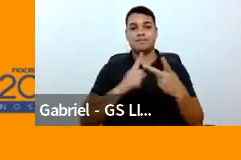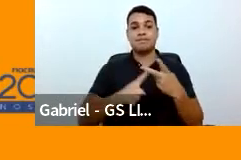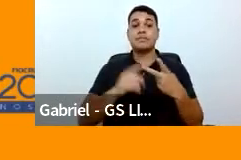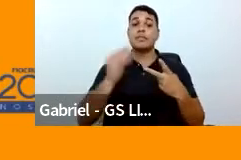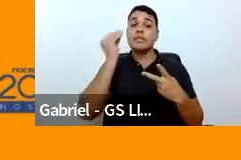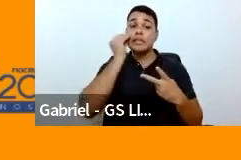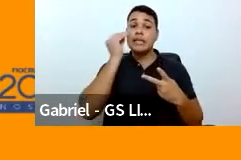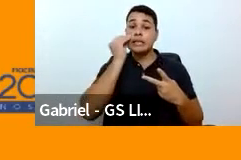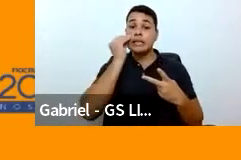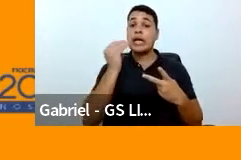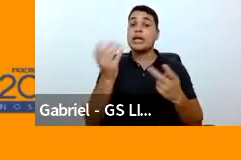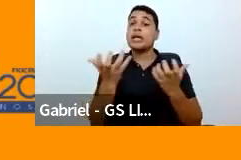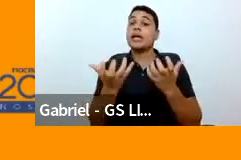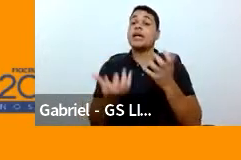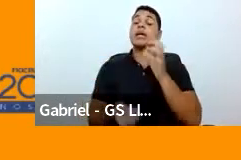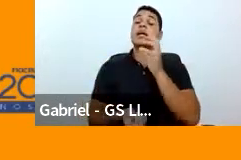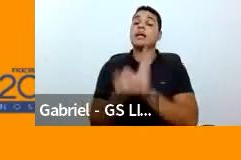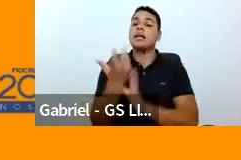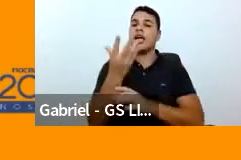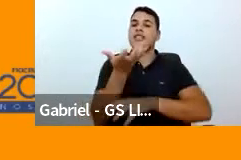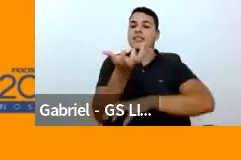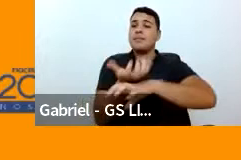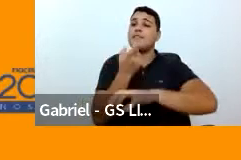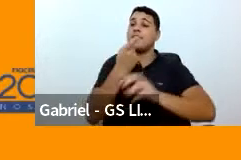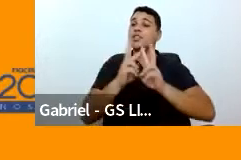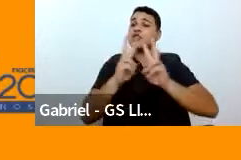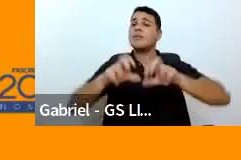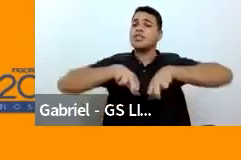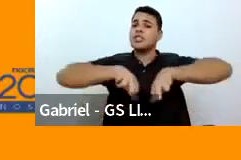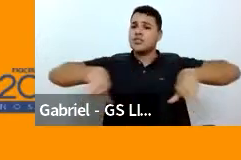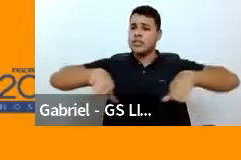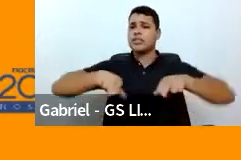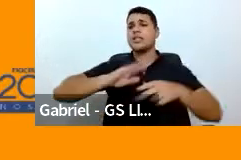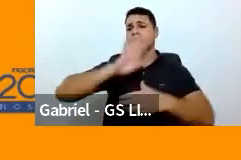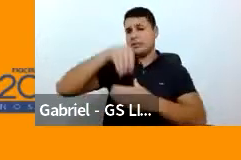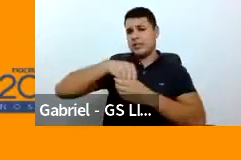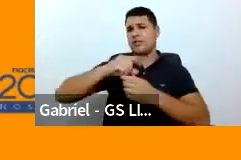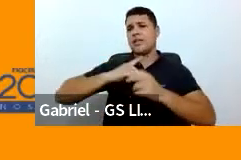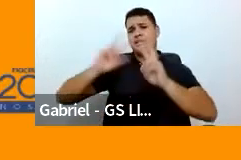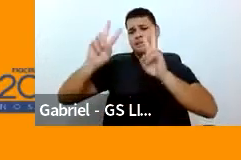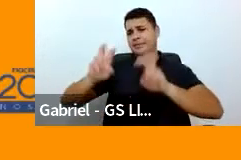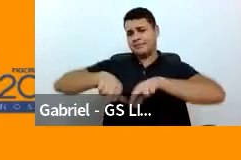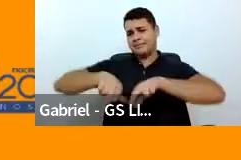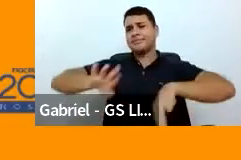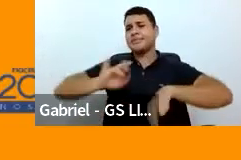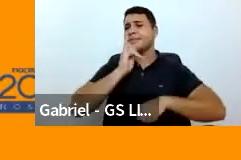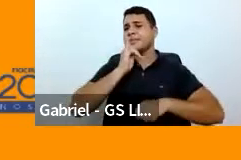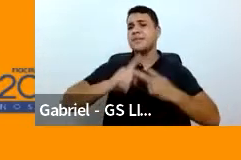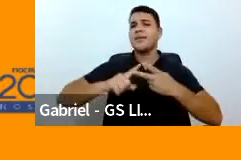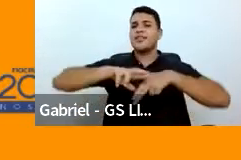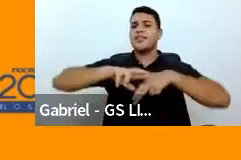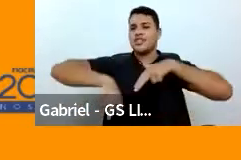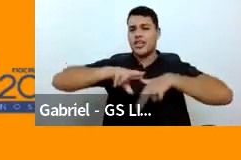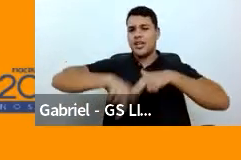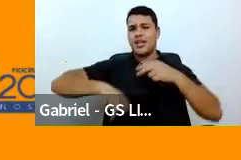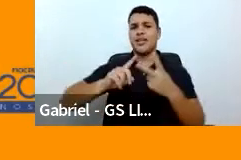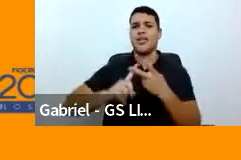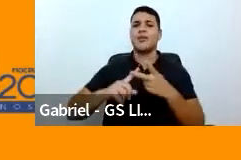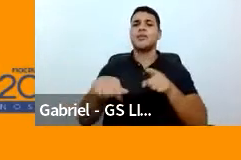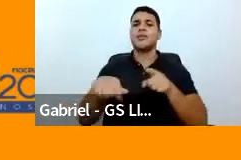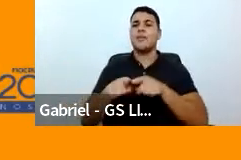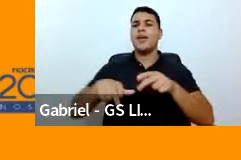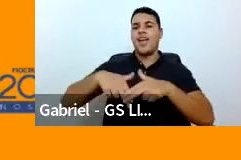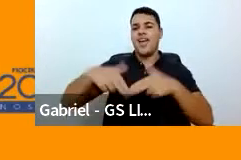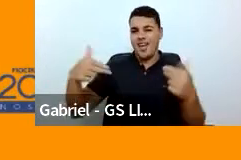uma disciplina que fale de diversidade, apontando questões de gênero, das sexualidades, das relações étnico-raciais,